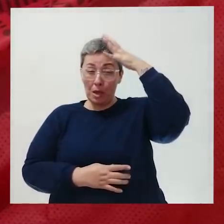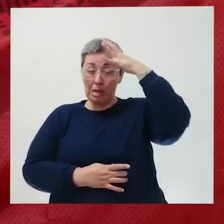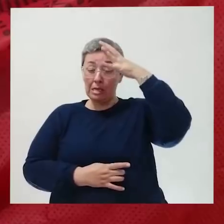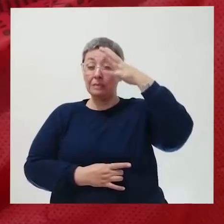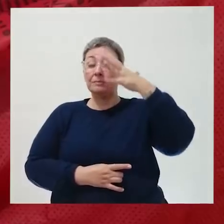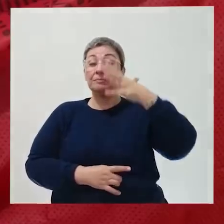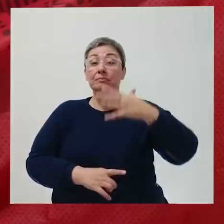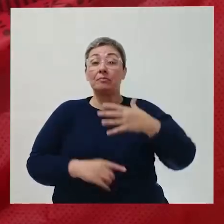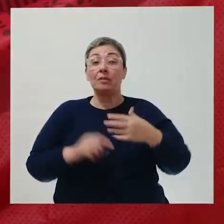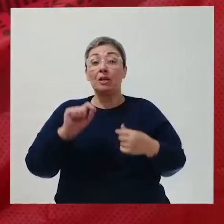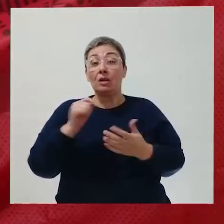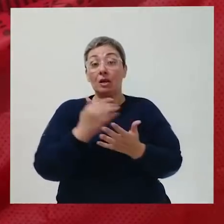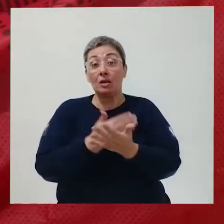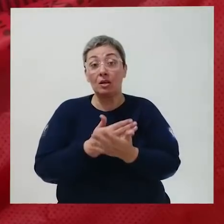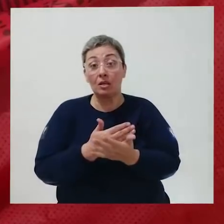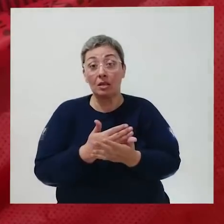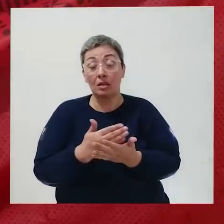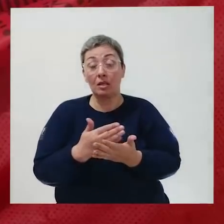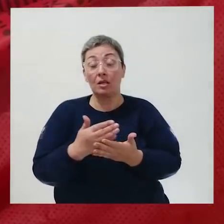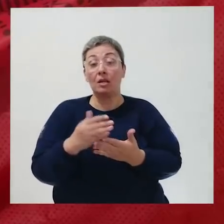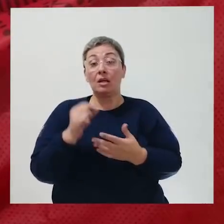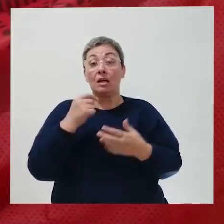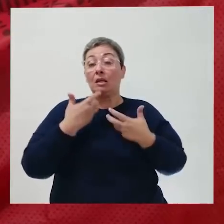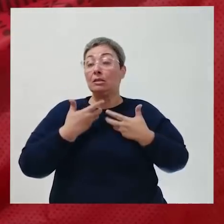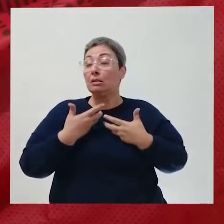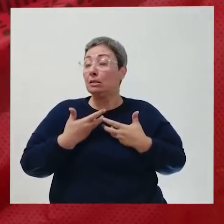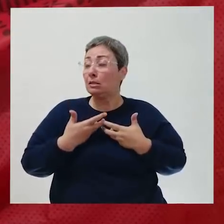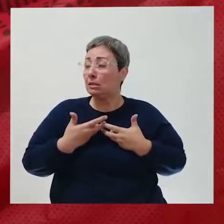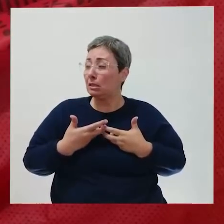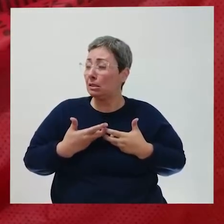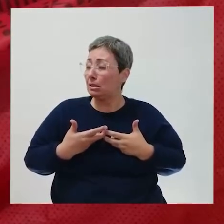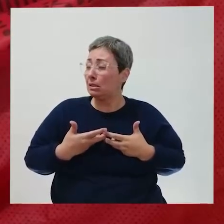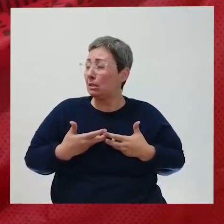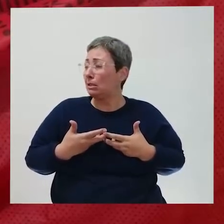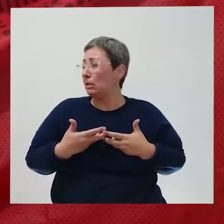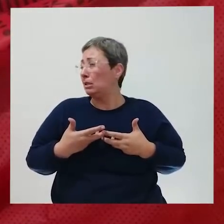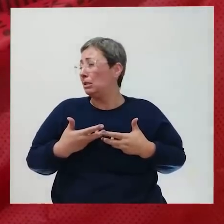homem, que começou a se sentir cansado.